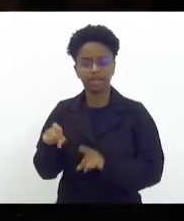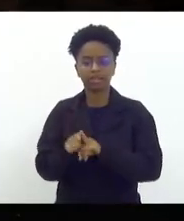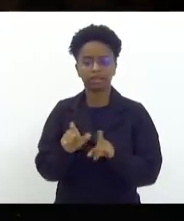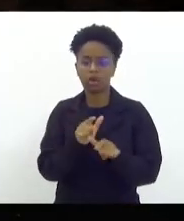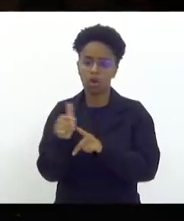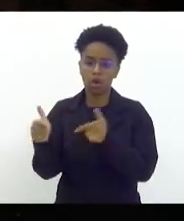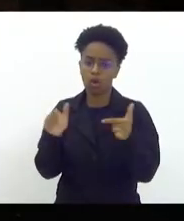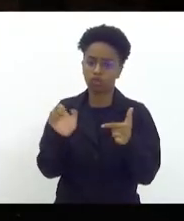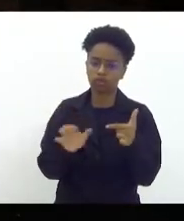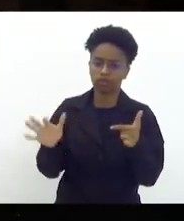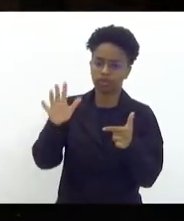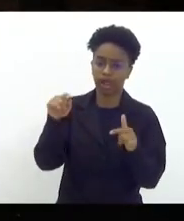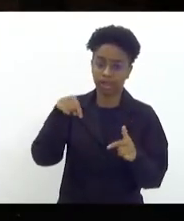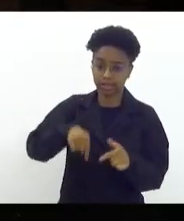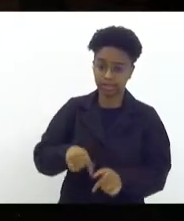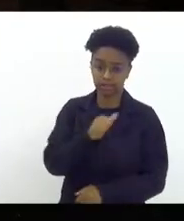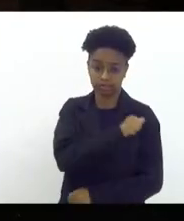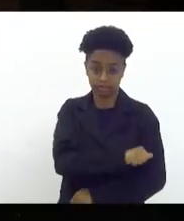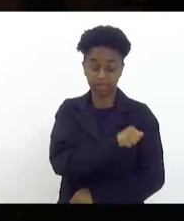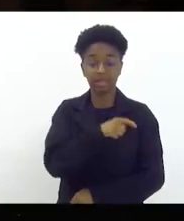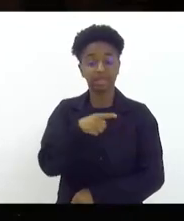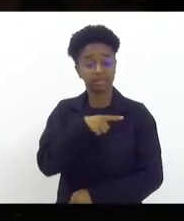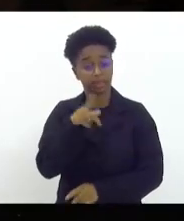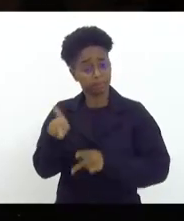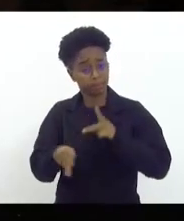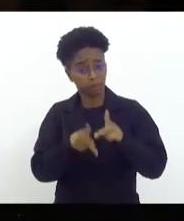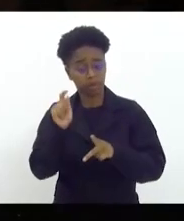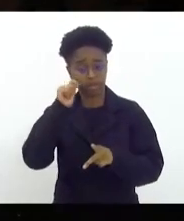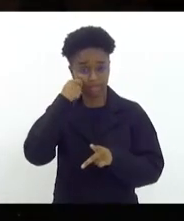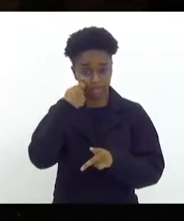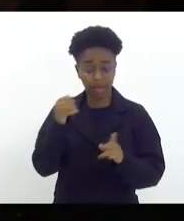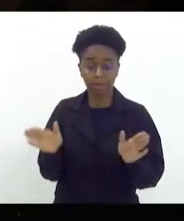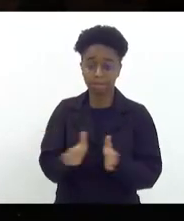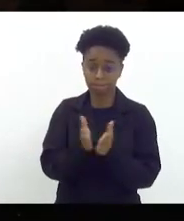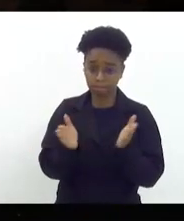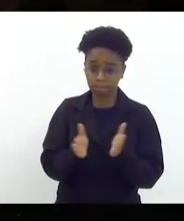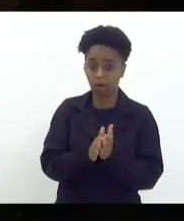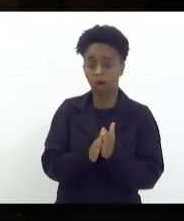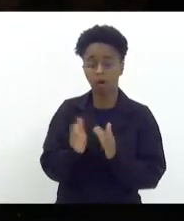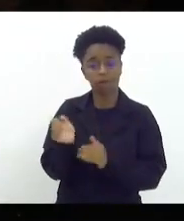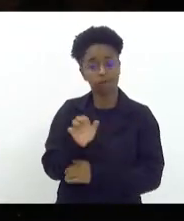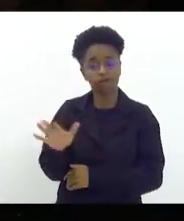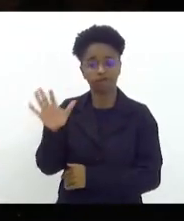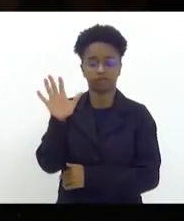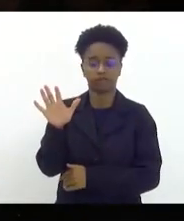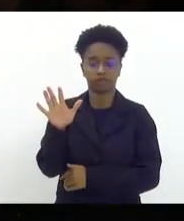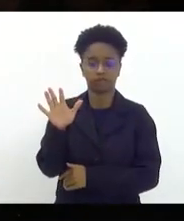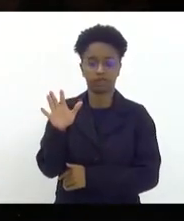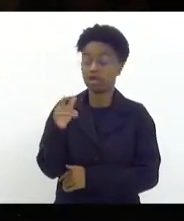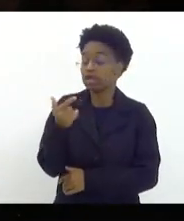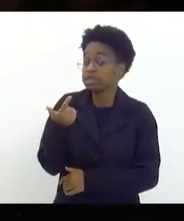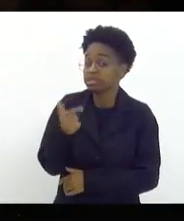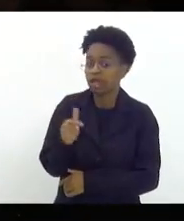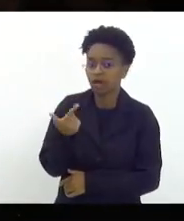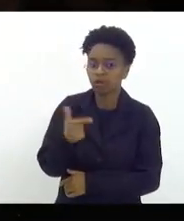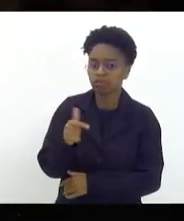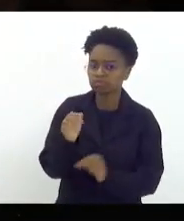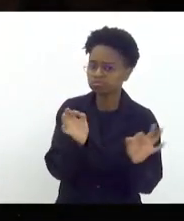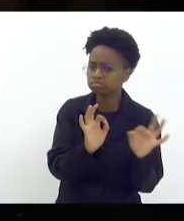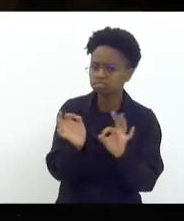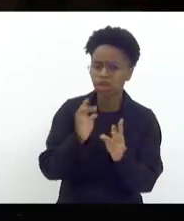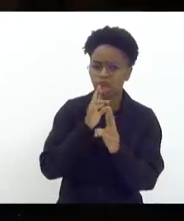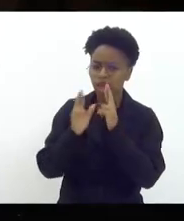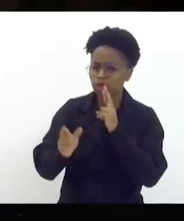de favela do Estado do Rio de Janeiro onde há concentração de população negra Pobre marginalizada não tem qualquer